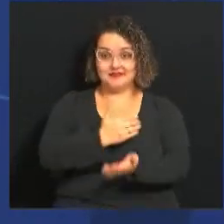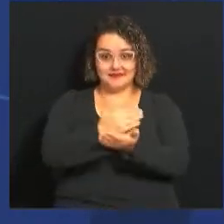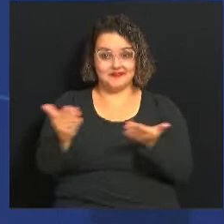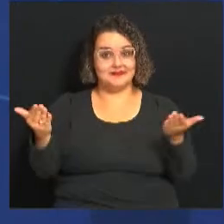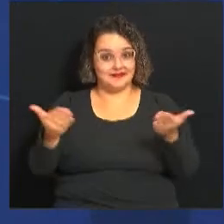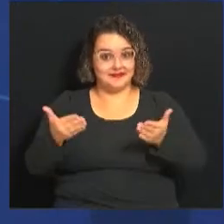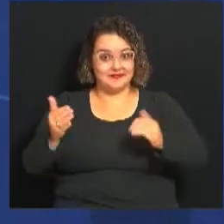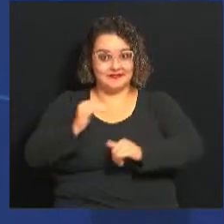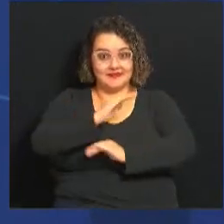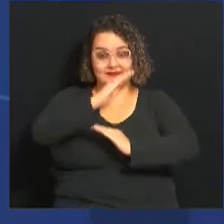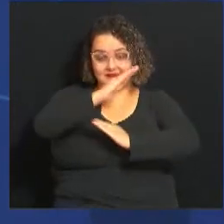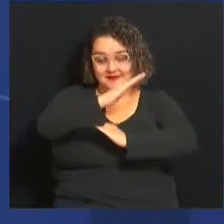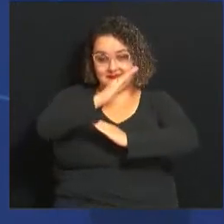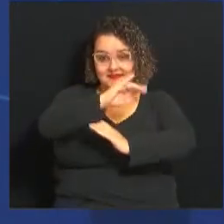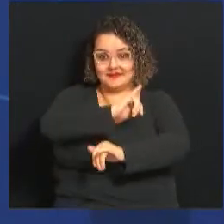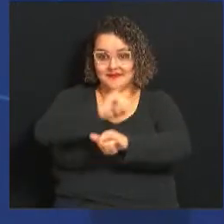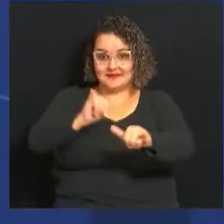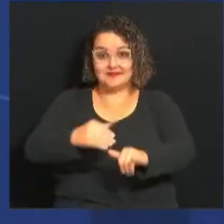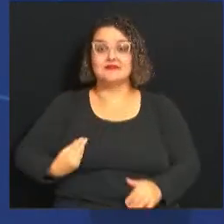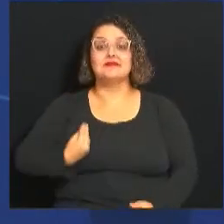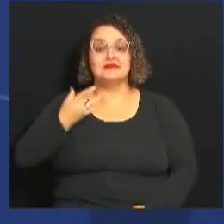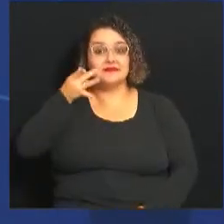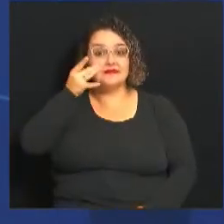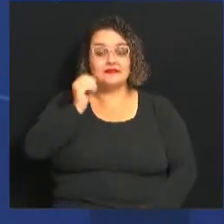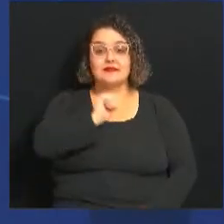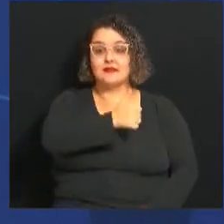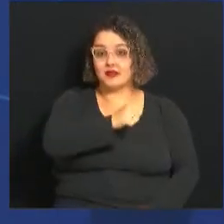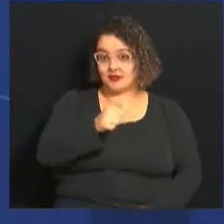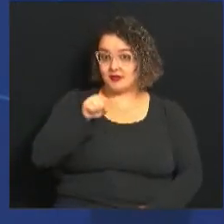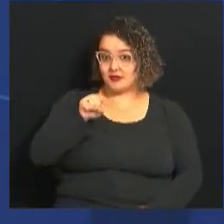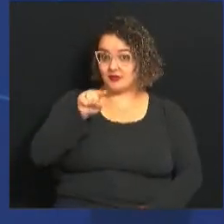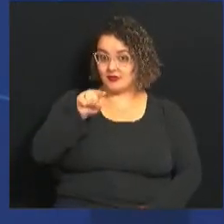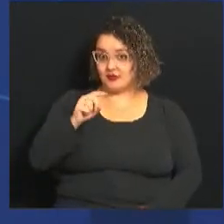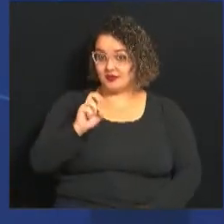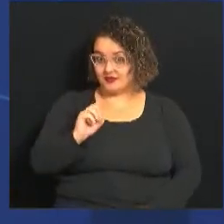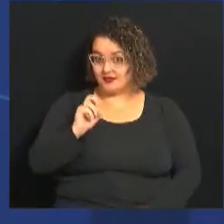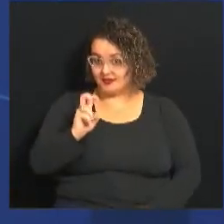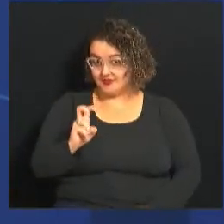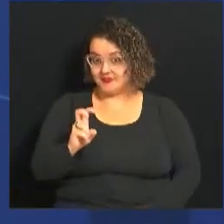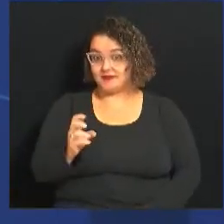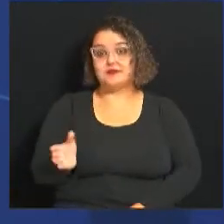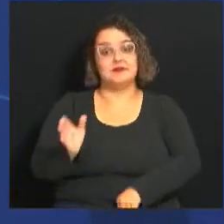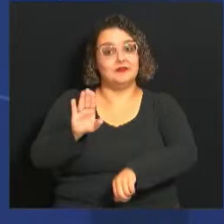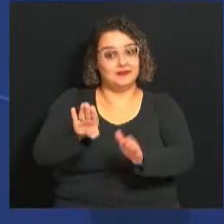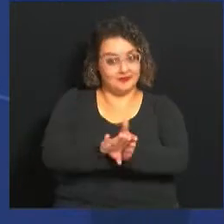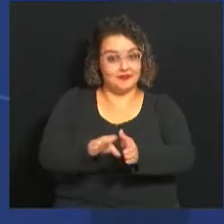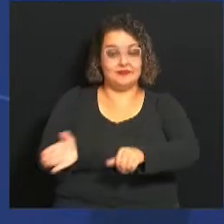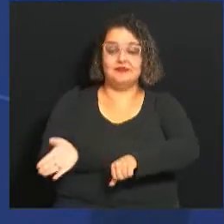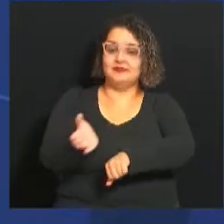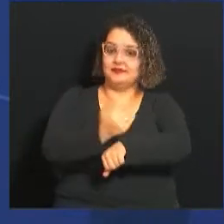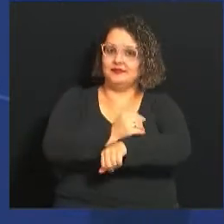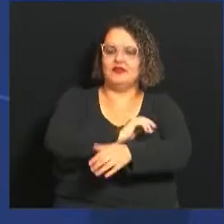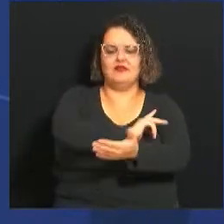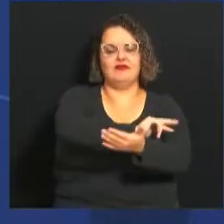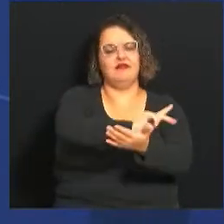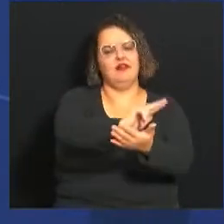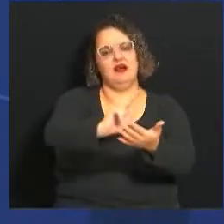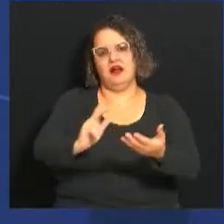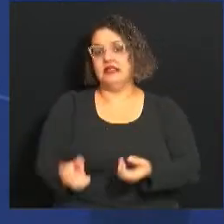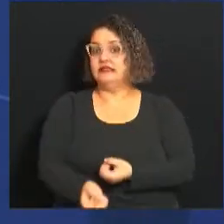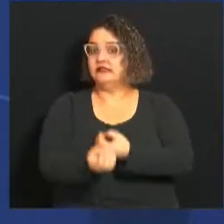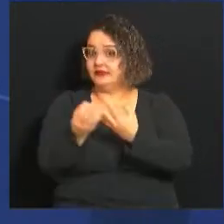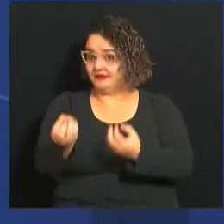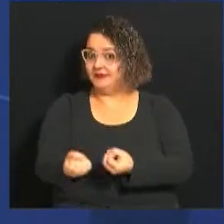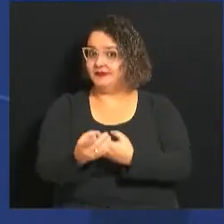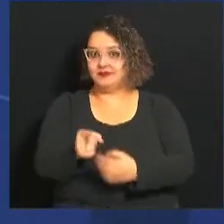Notícia, ao vivo, viu? 11 horas e 5 minutos. Estamos chegando mais cedo porque nós temos muitas informações.